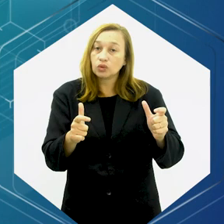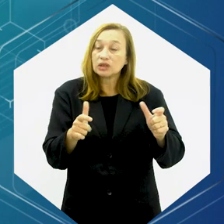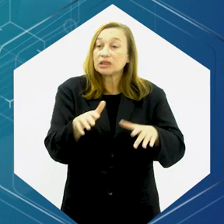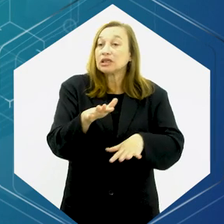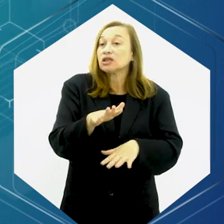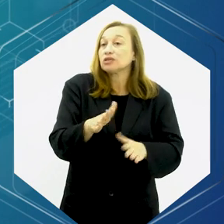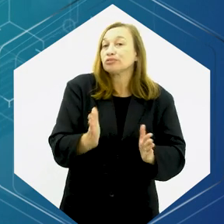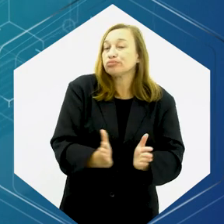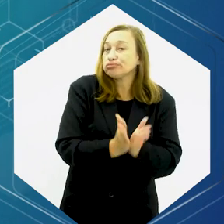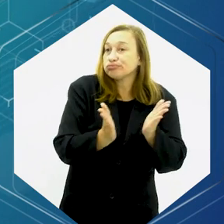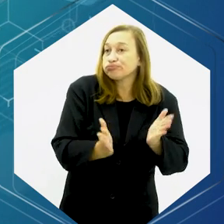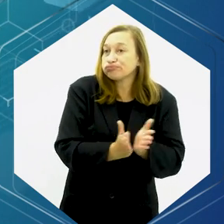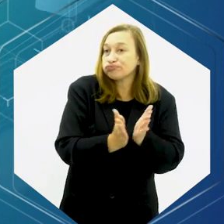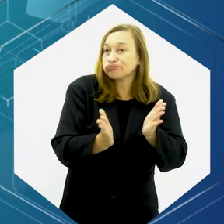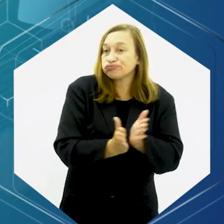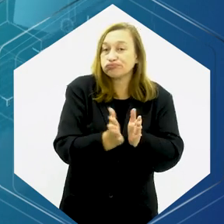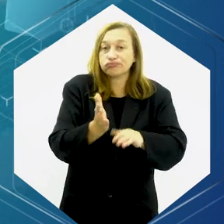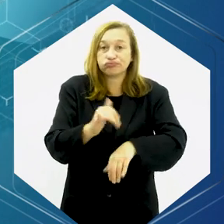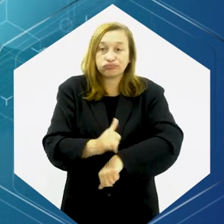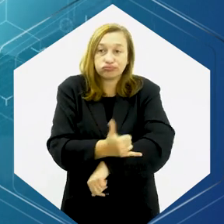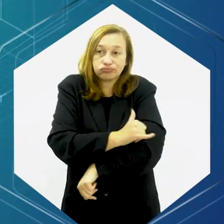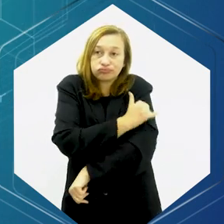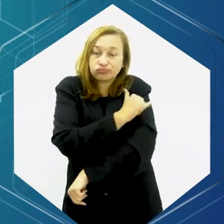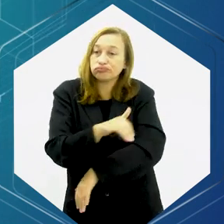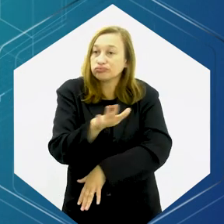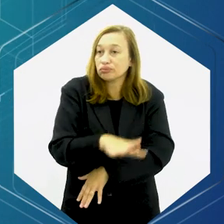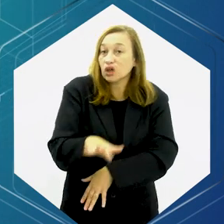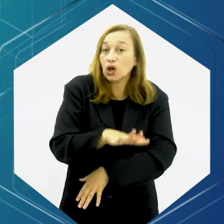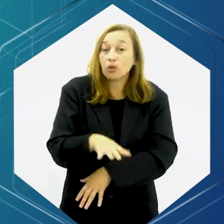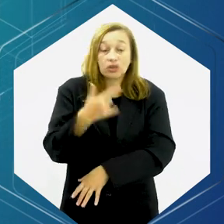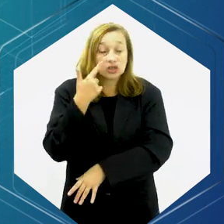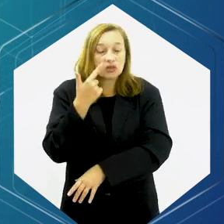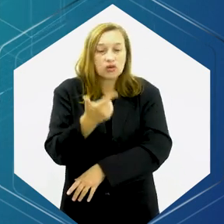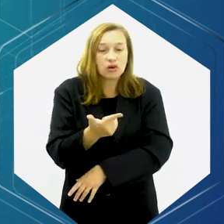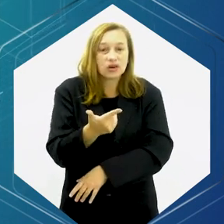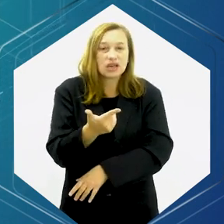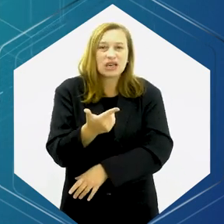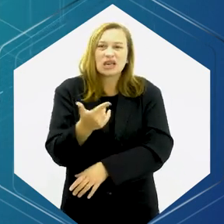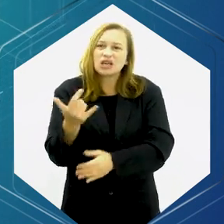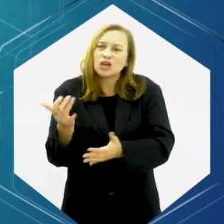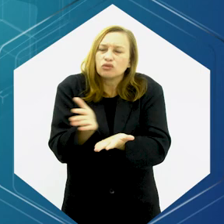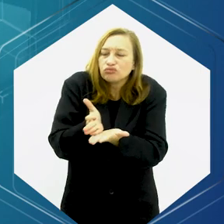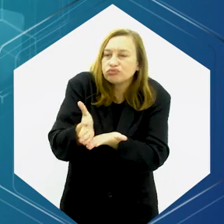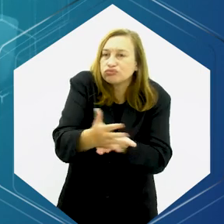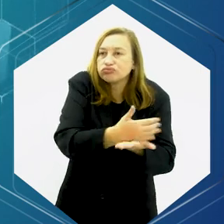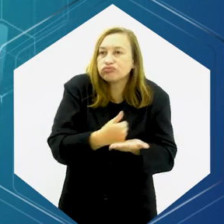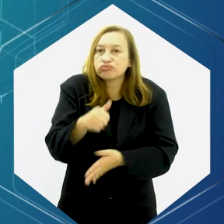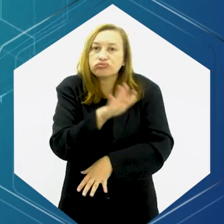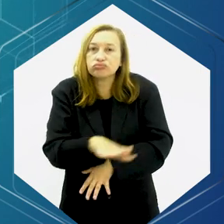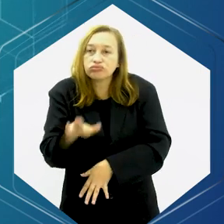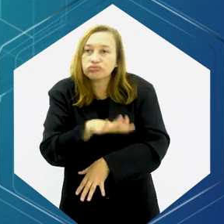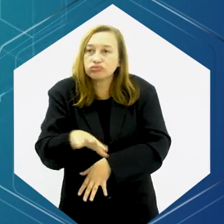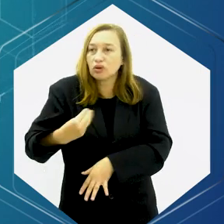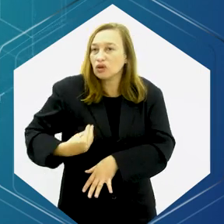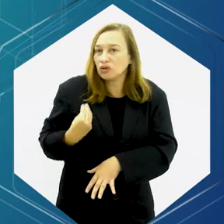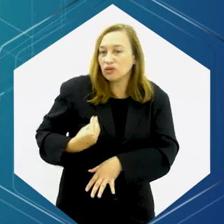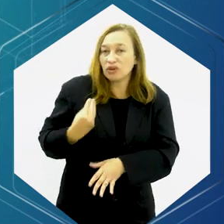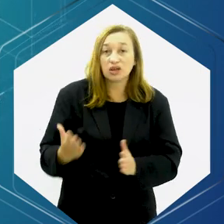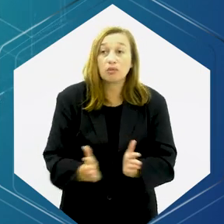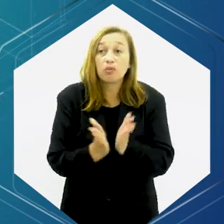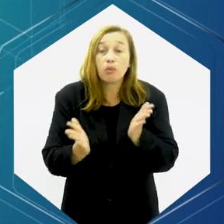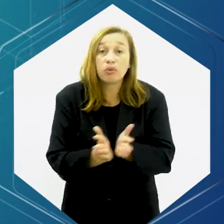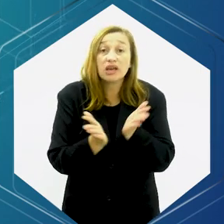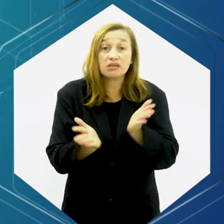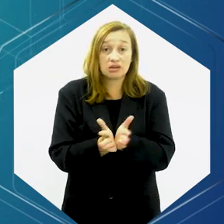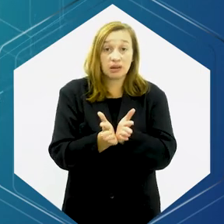população de baixa renda e aí quando a gente olha para esses dados em específico que são Dados de crianças Vivendo em